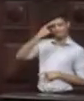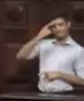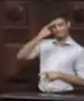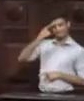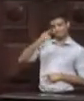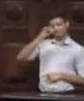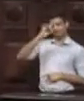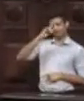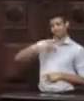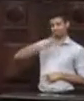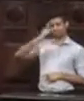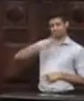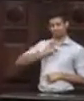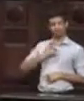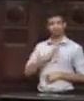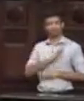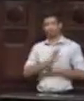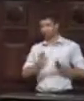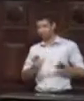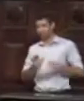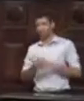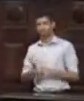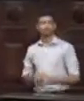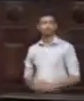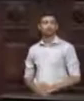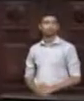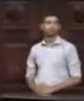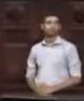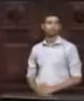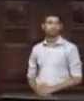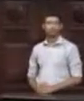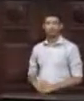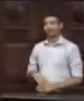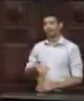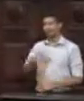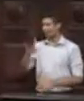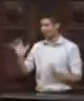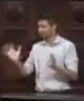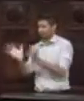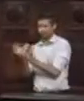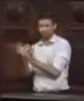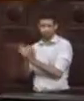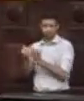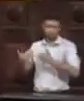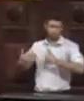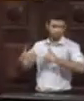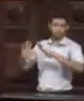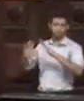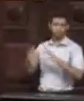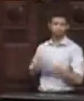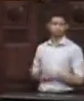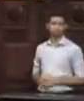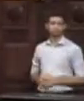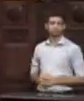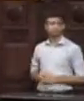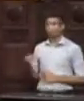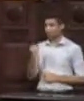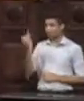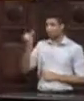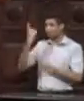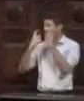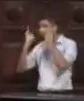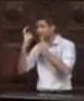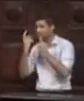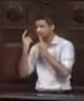o desejo desses que estão pouco se lixando para a crise que vive o Estado do Rio de